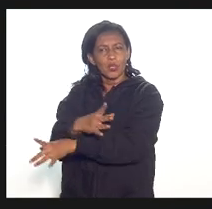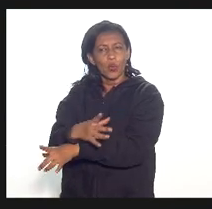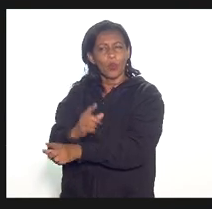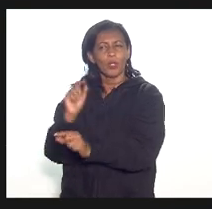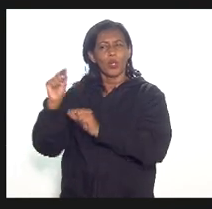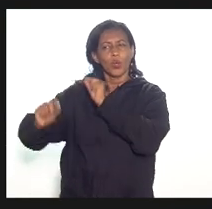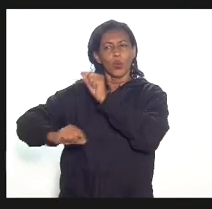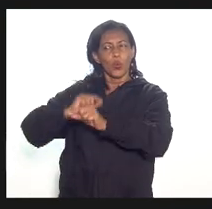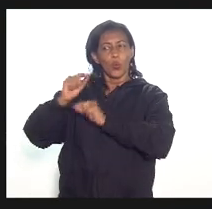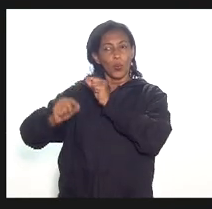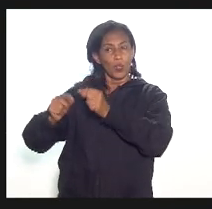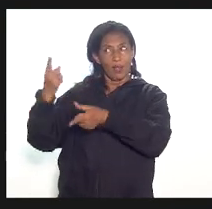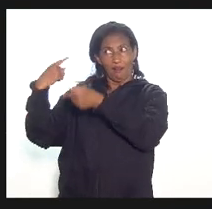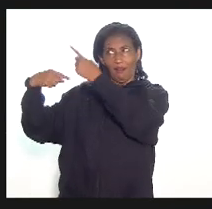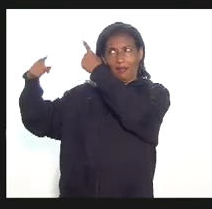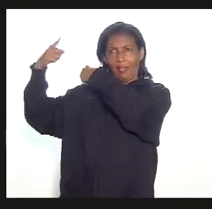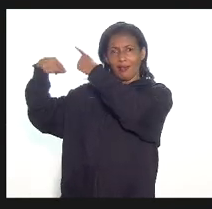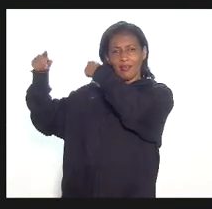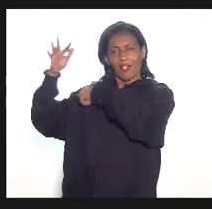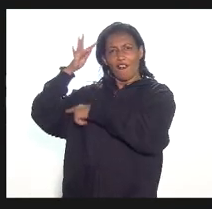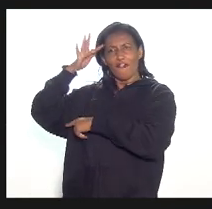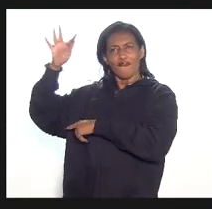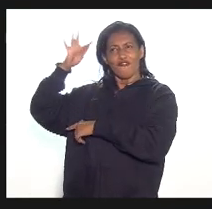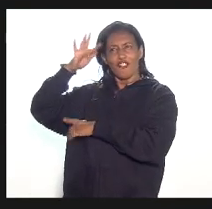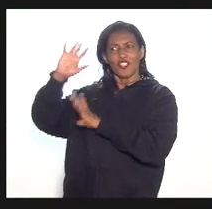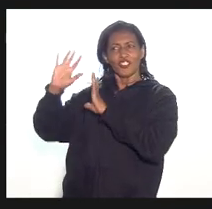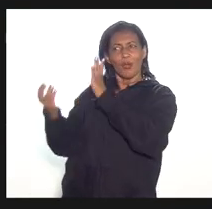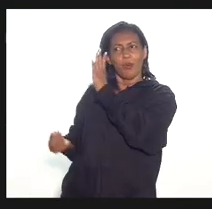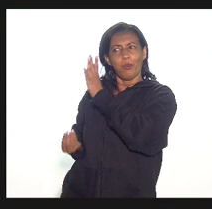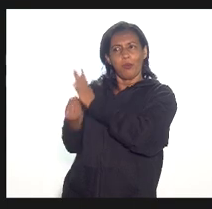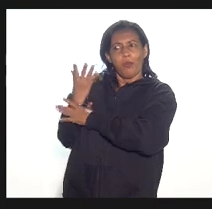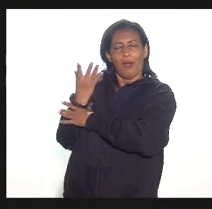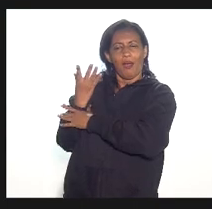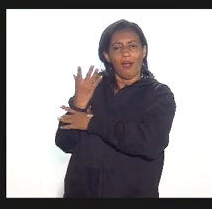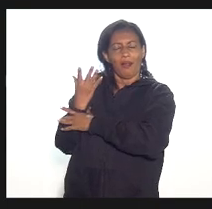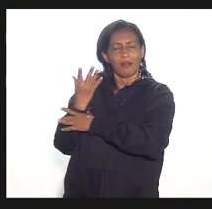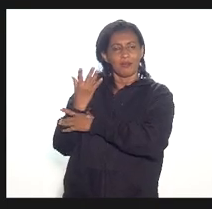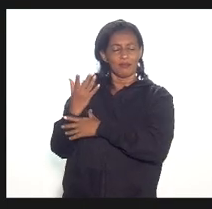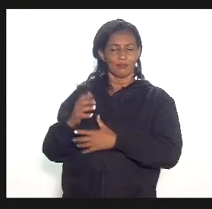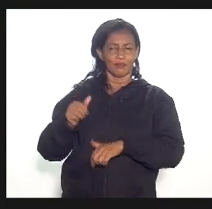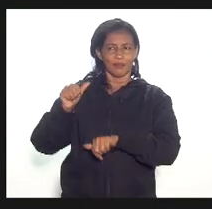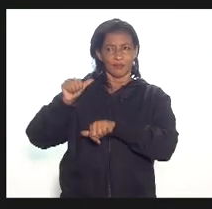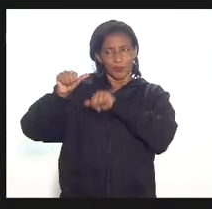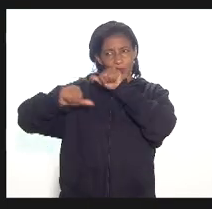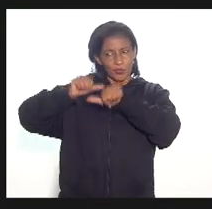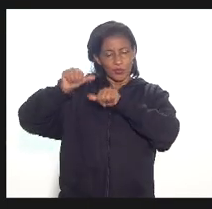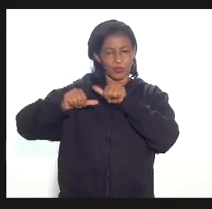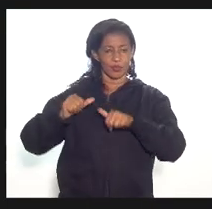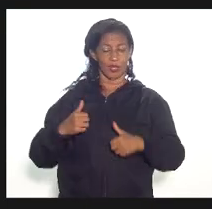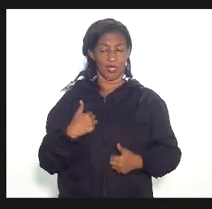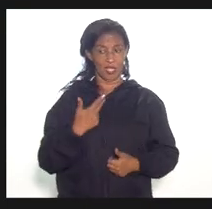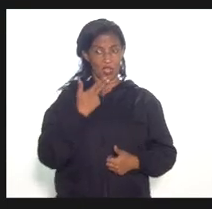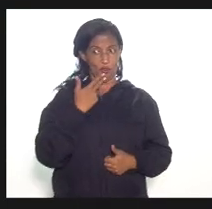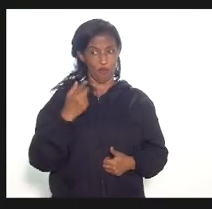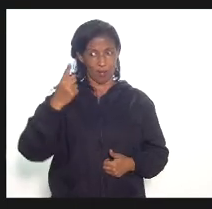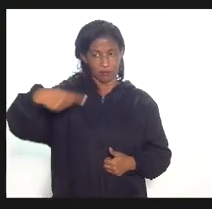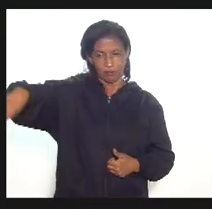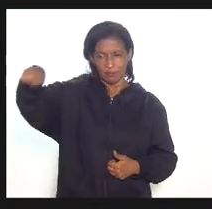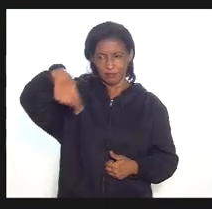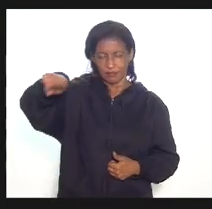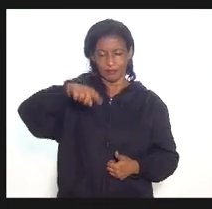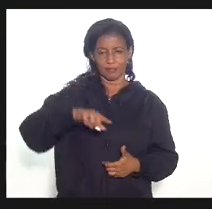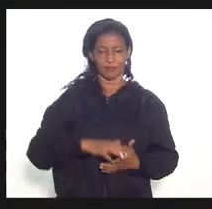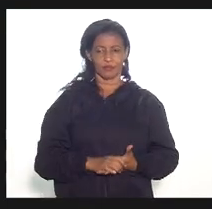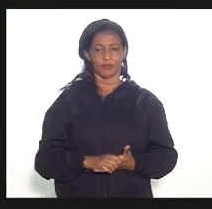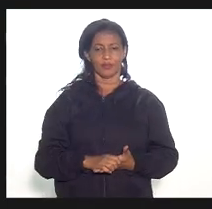Gramsci falou lá atrás quando ele criou a ideologia de esquerda agora eu digo para vocês que estão me escutando